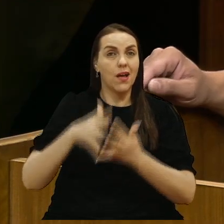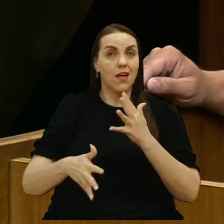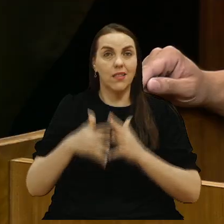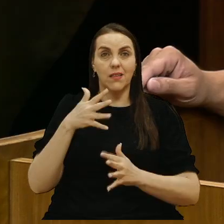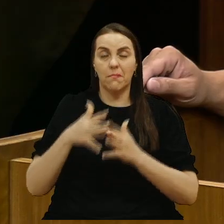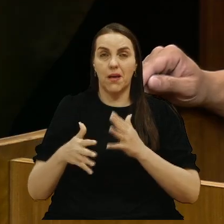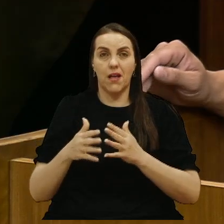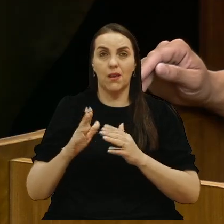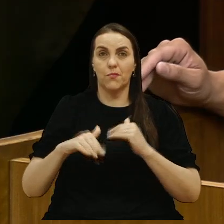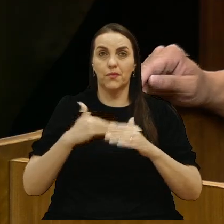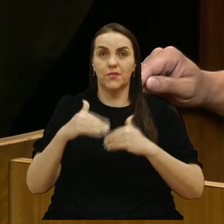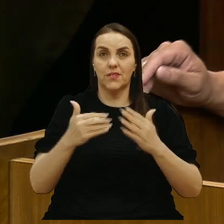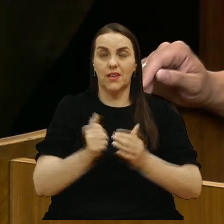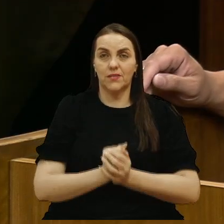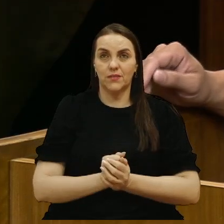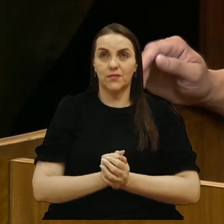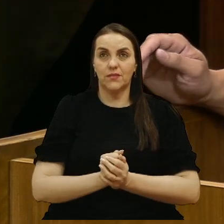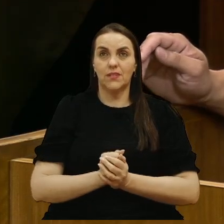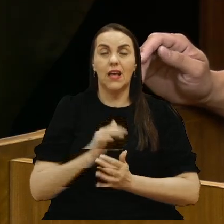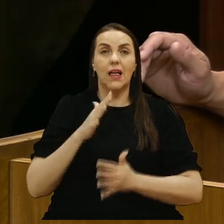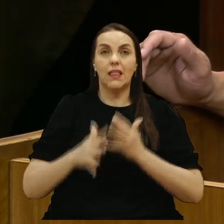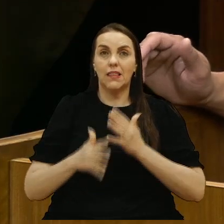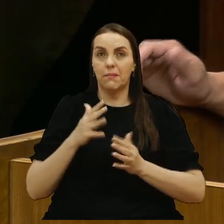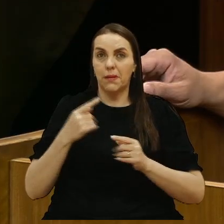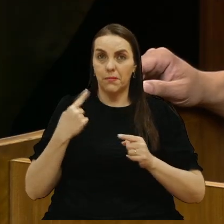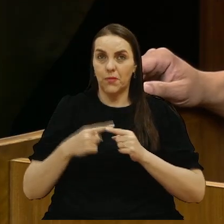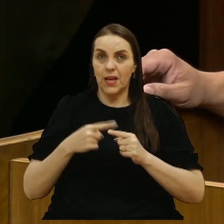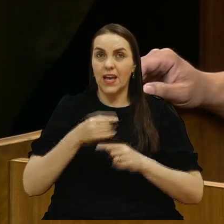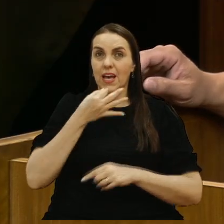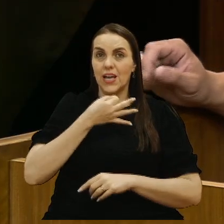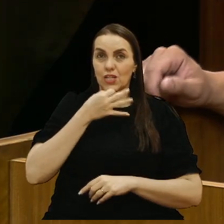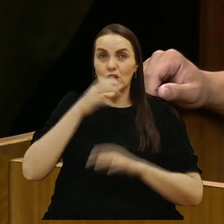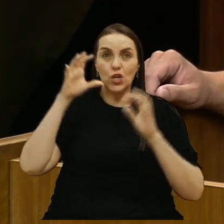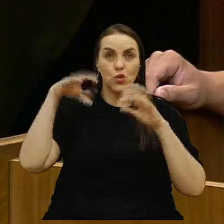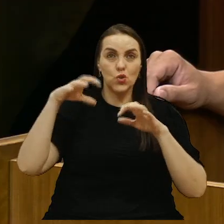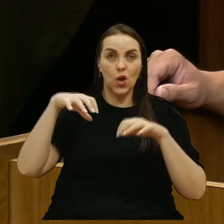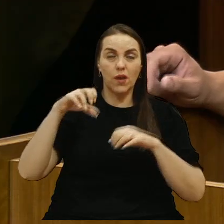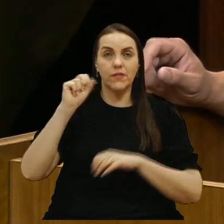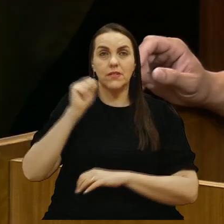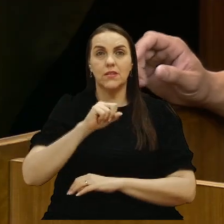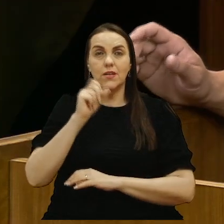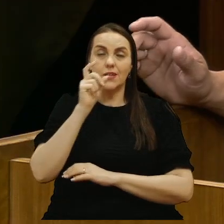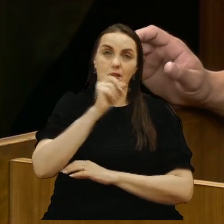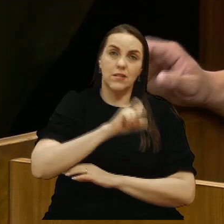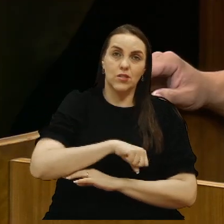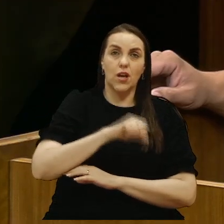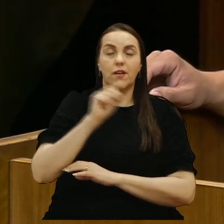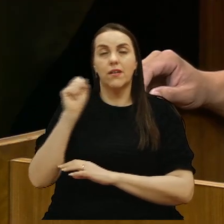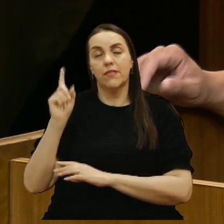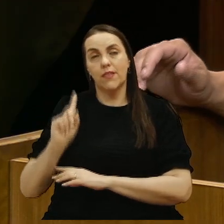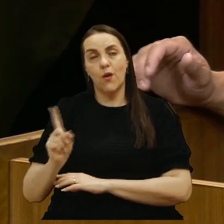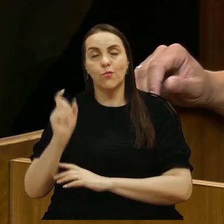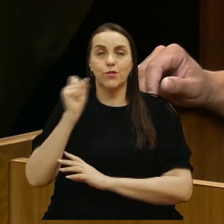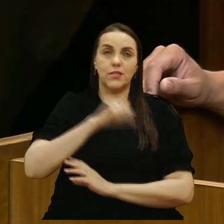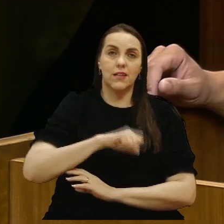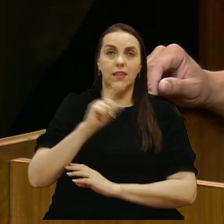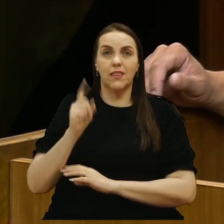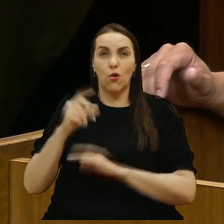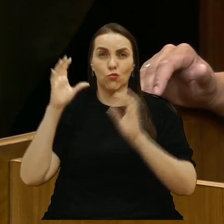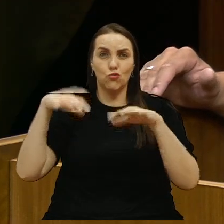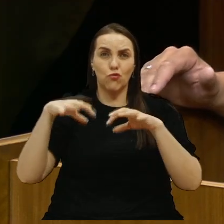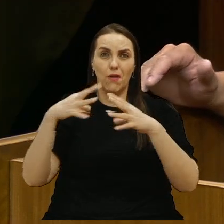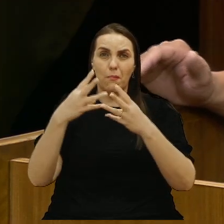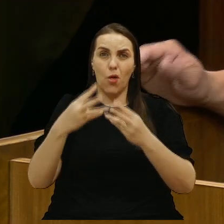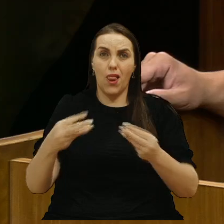o processo. Eles atrapalham porque Caxias chove um dia sim, um dia não. E aí, o que faz com esse material que molha tudo?